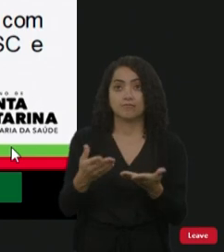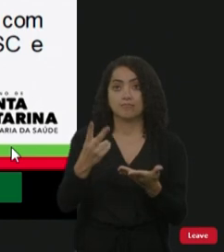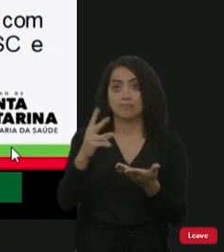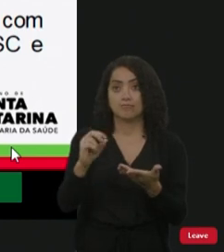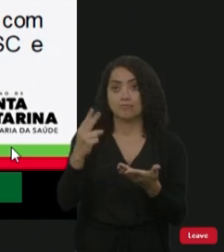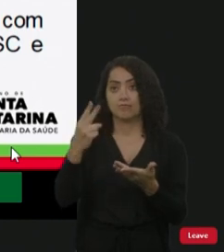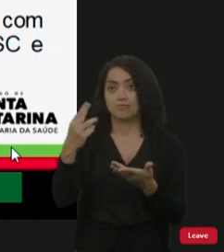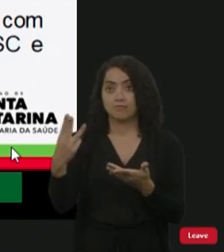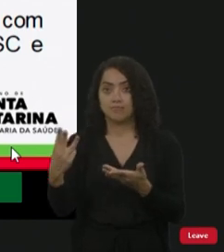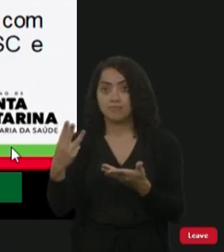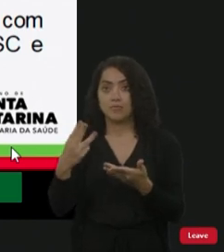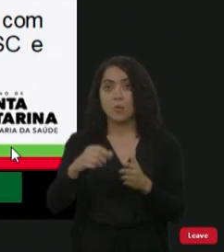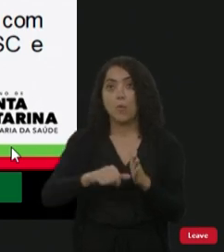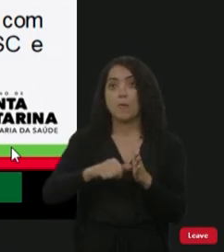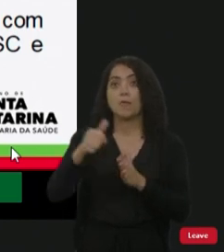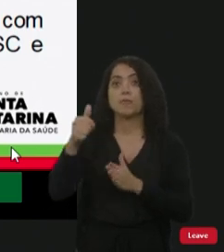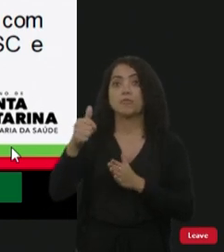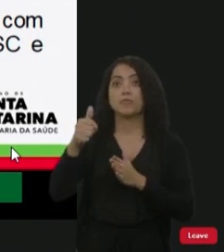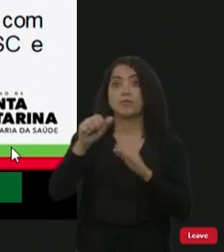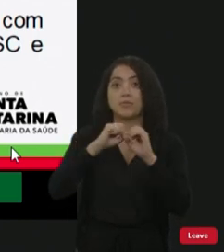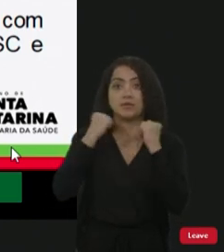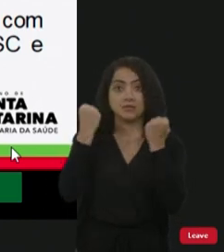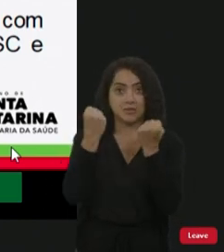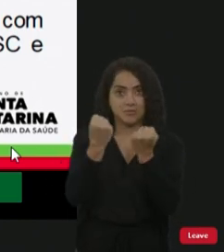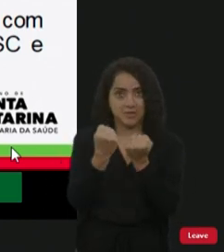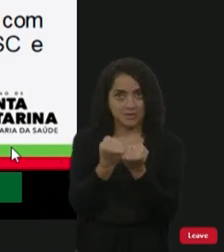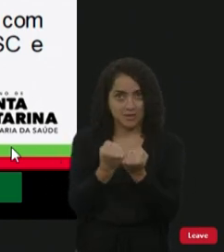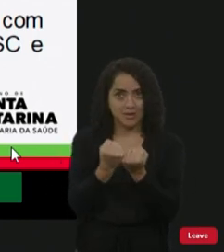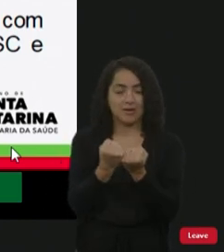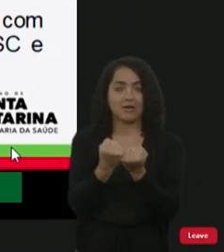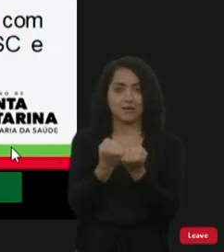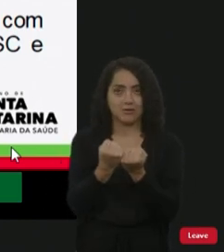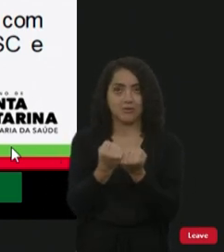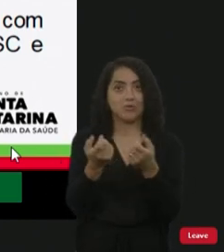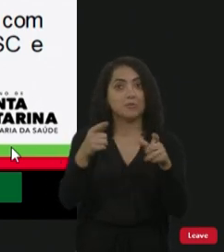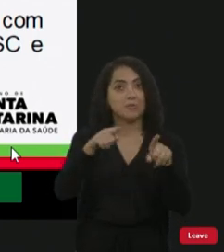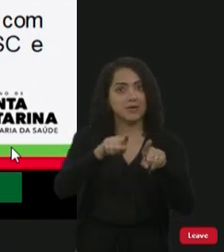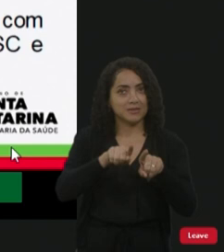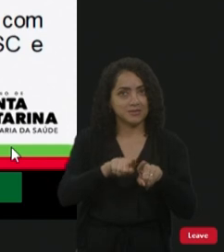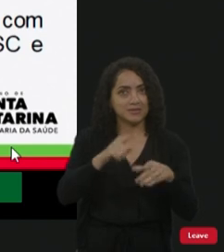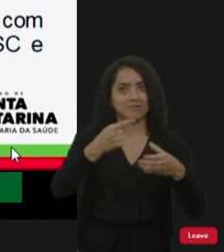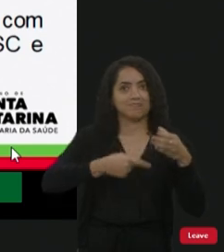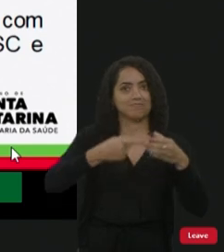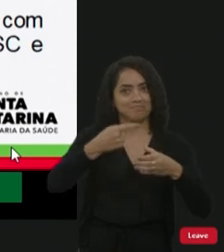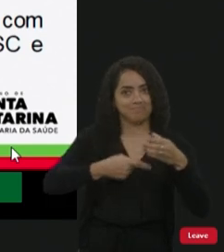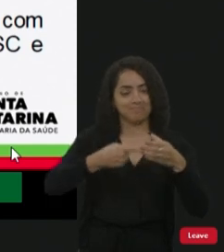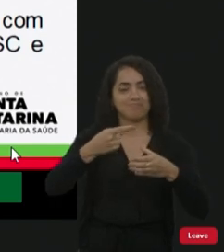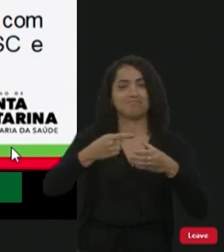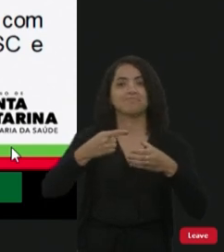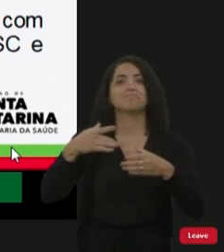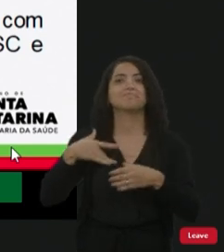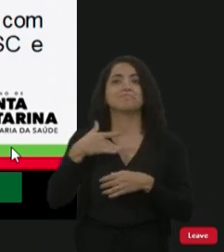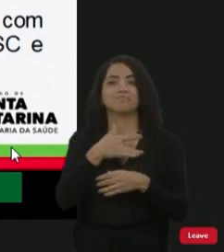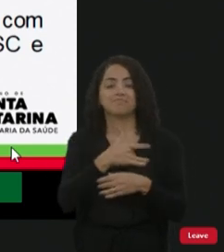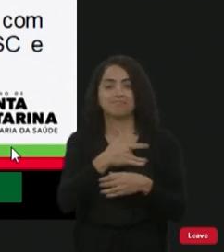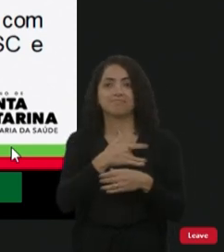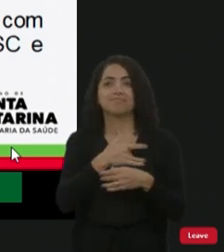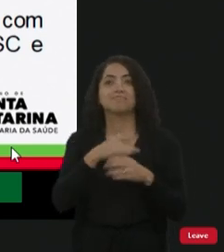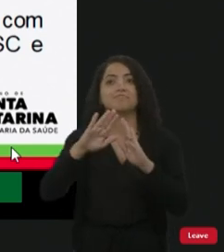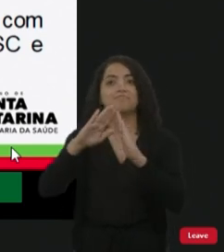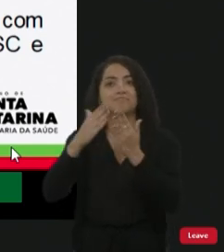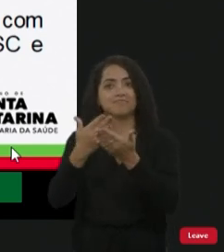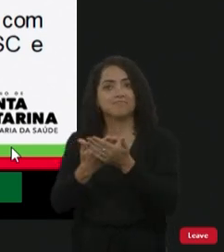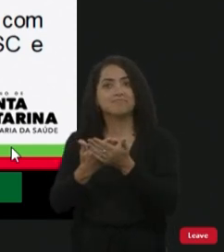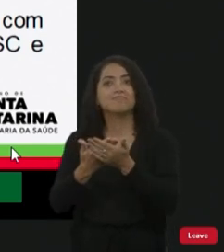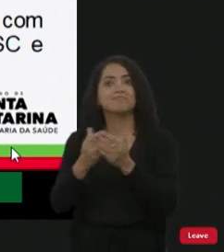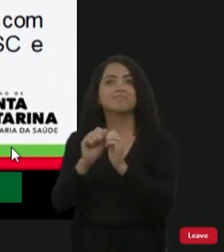primeiro seminário de atenção à saúde das pessoas com doenças raras, em parceria com a Comissão de Saúde da LESC, a Escola do Legislativo, que já vai ocorrer no